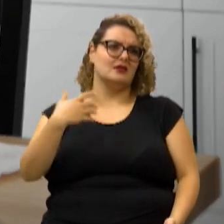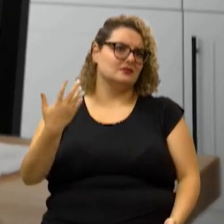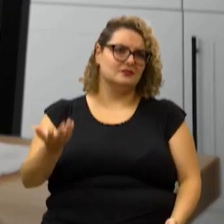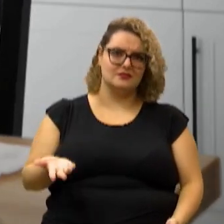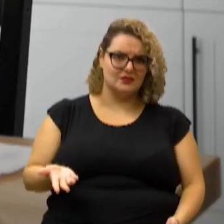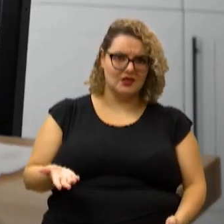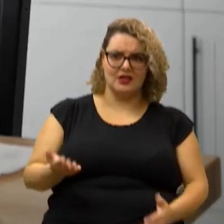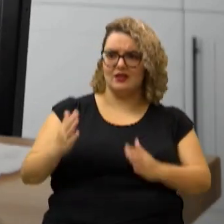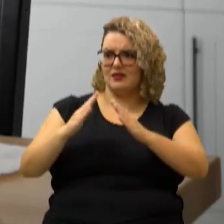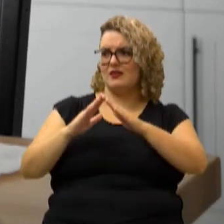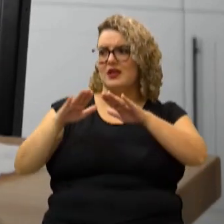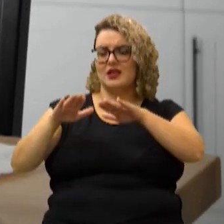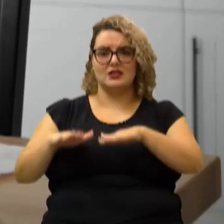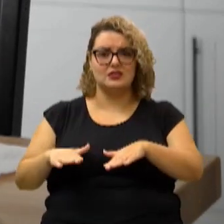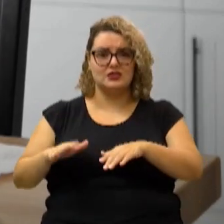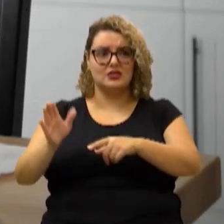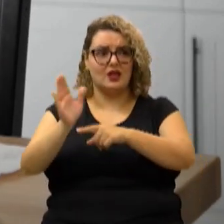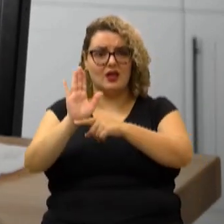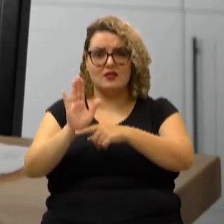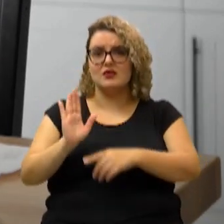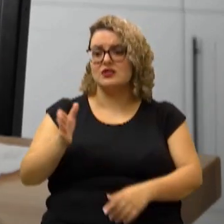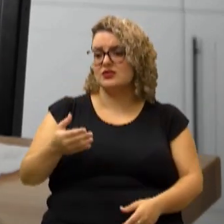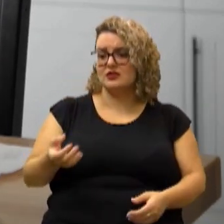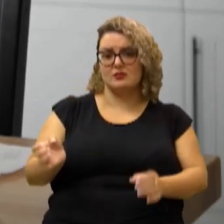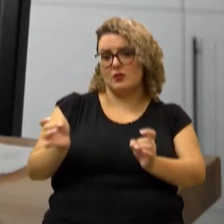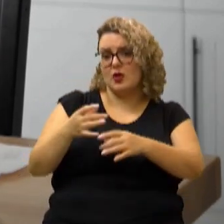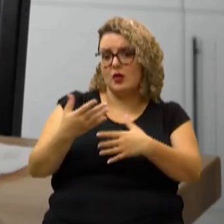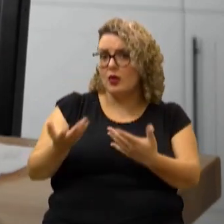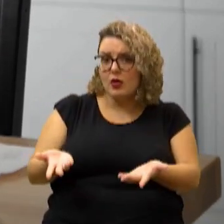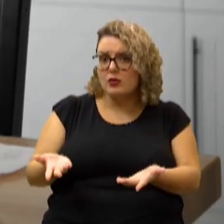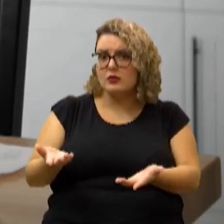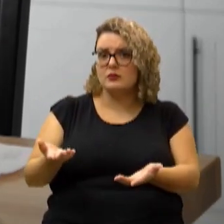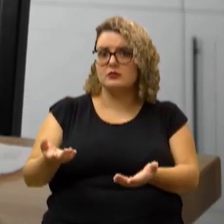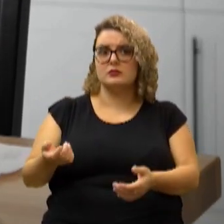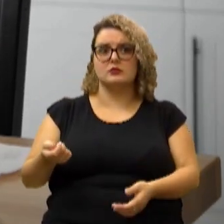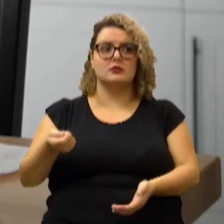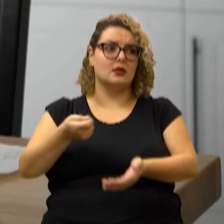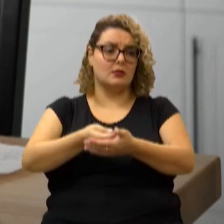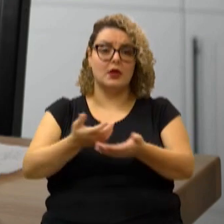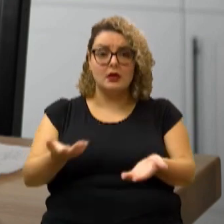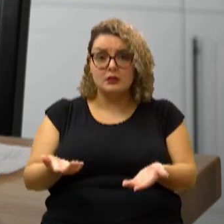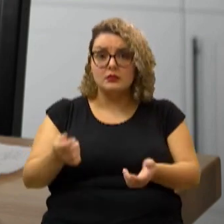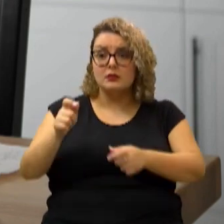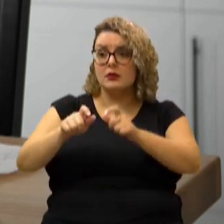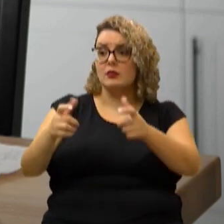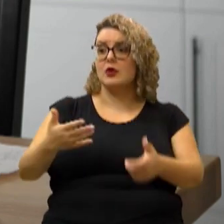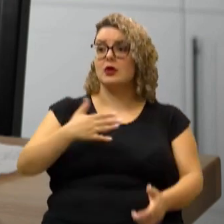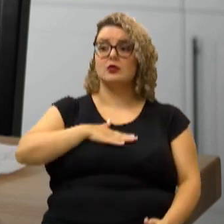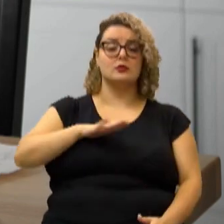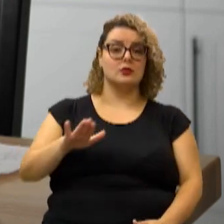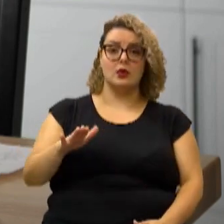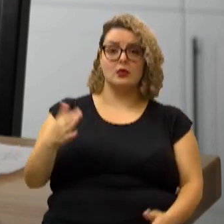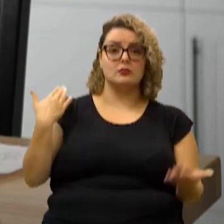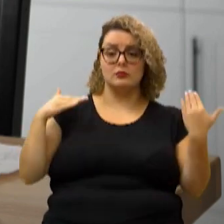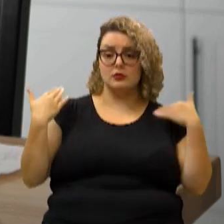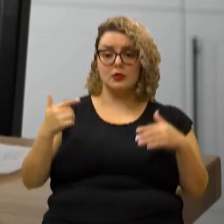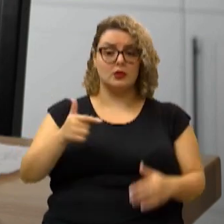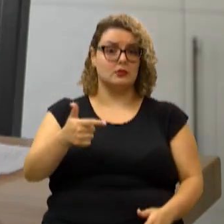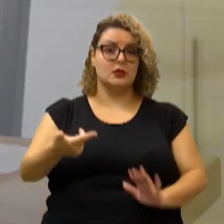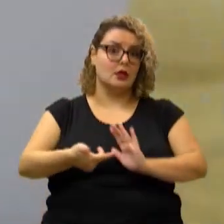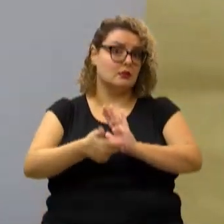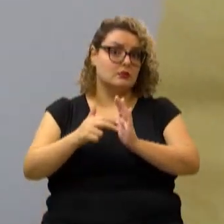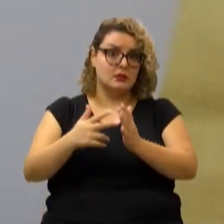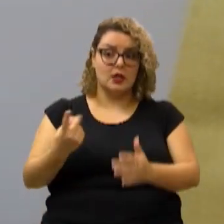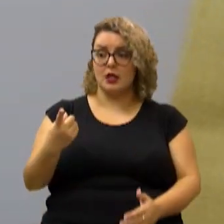enfim ficar em casa assistir a um filme que já está já está pago ali são pessoas que não gostam de sair não